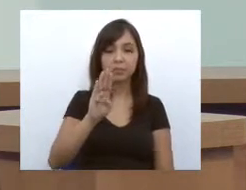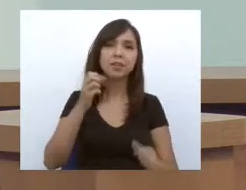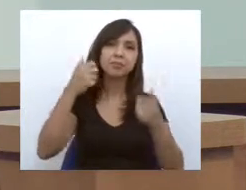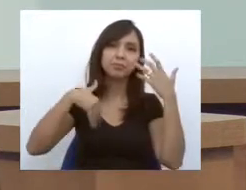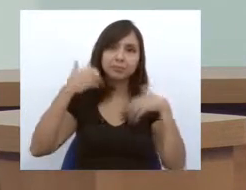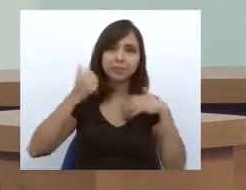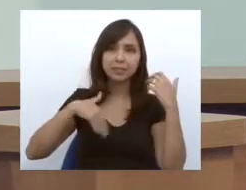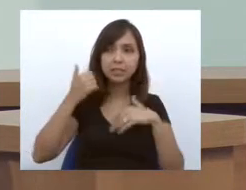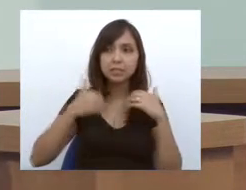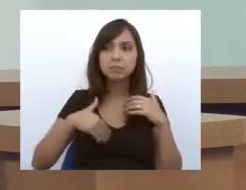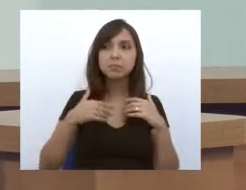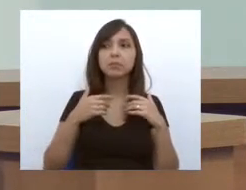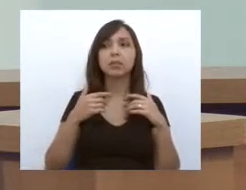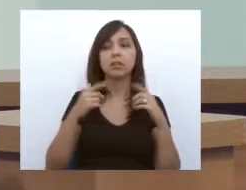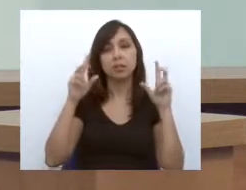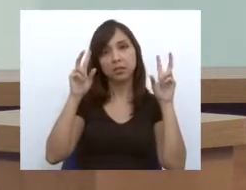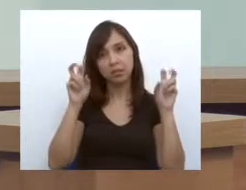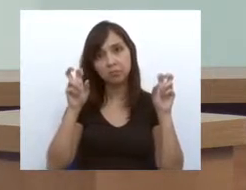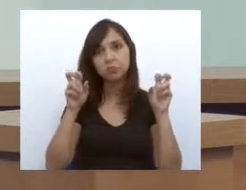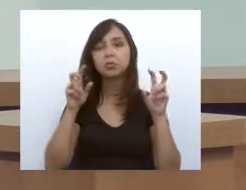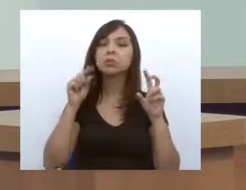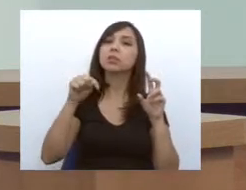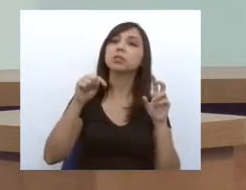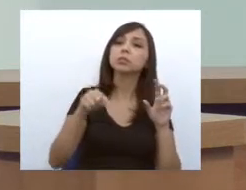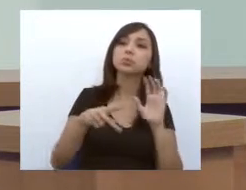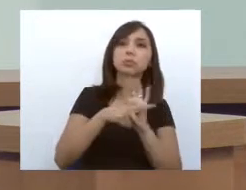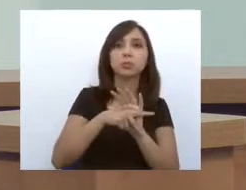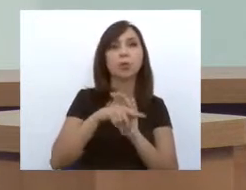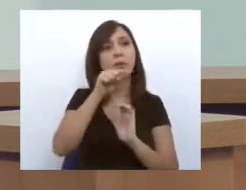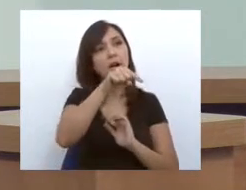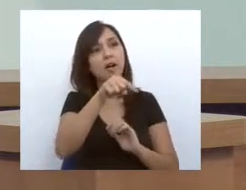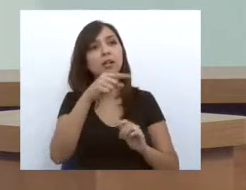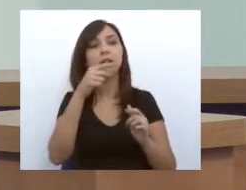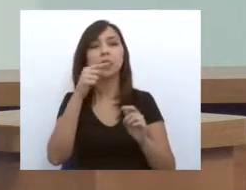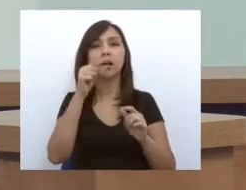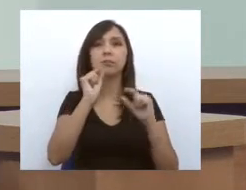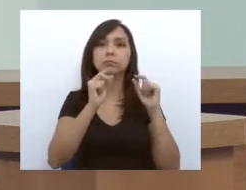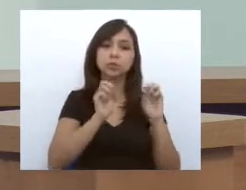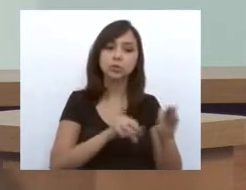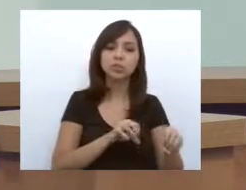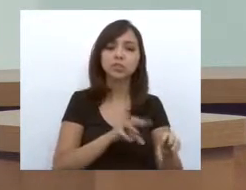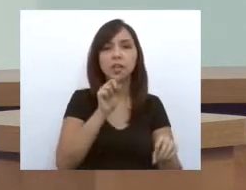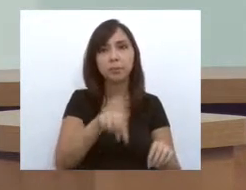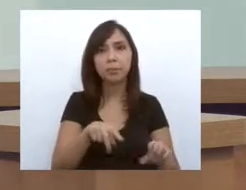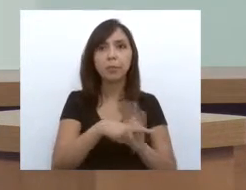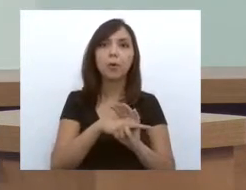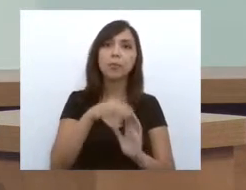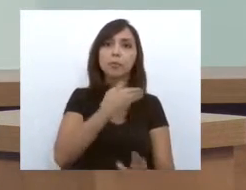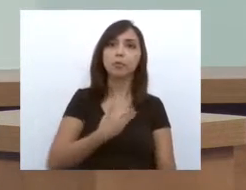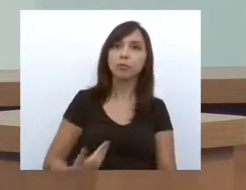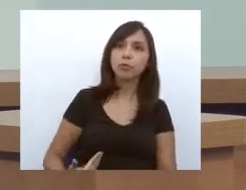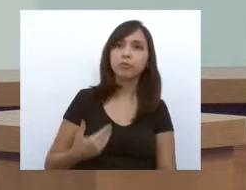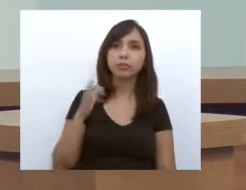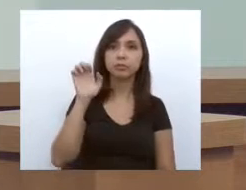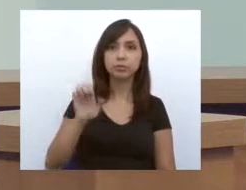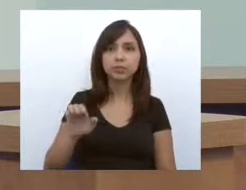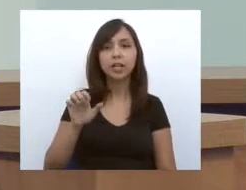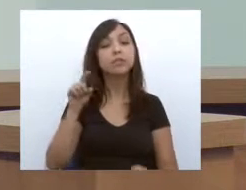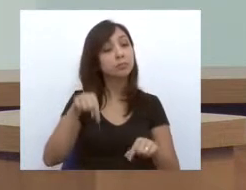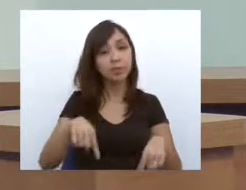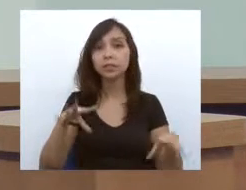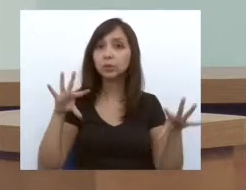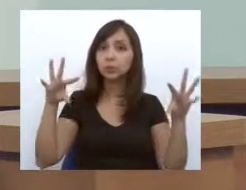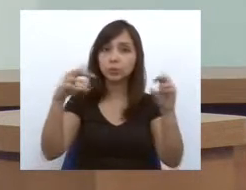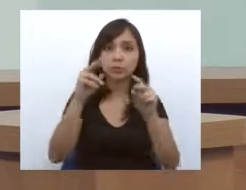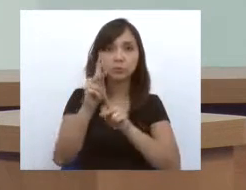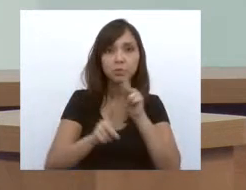falam que essa questão do Estado é com os deputados, não. É aqui também porque atinge a